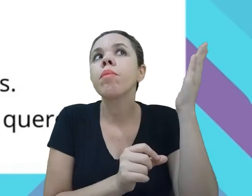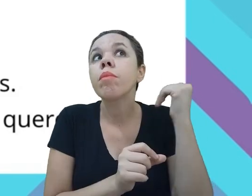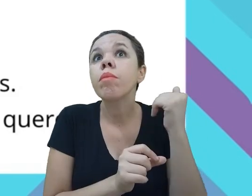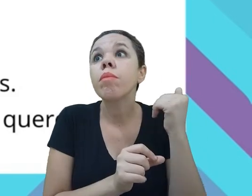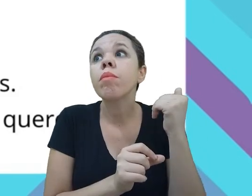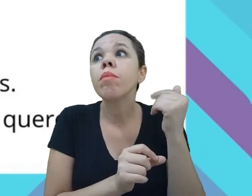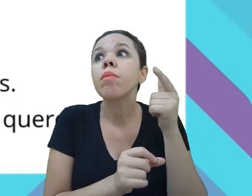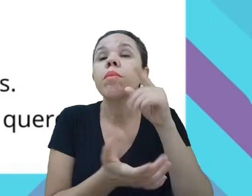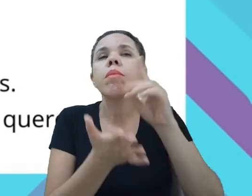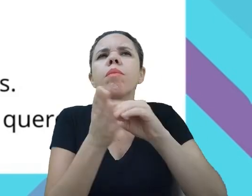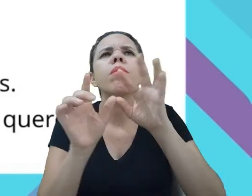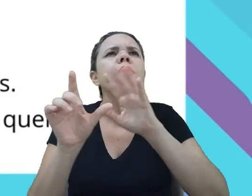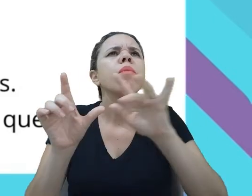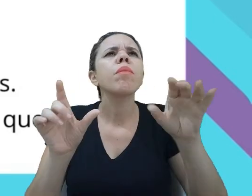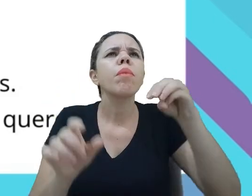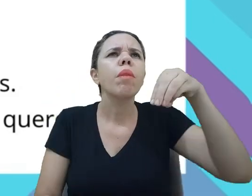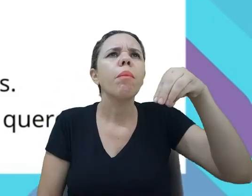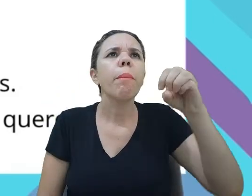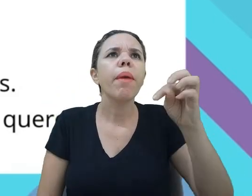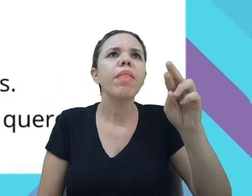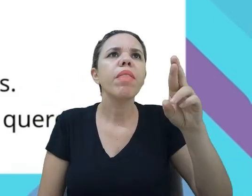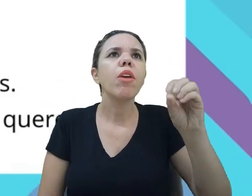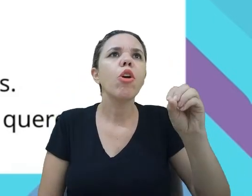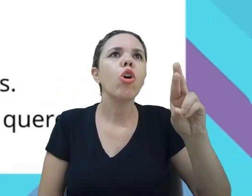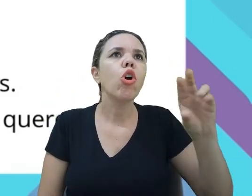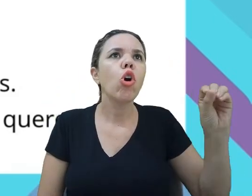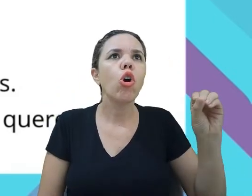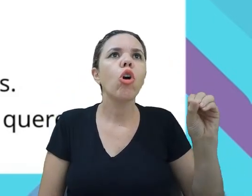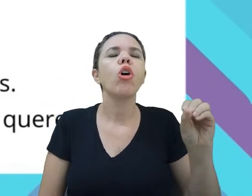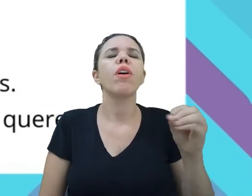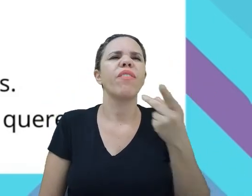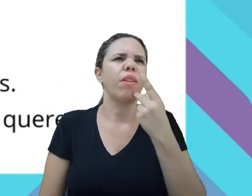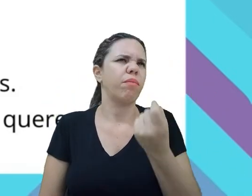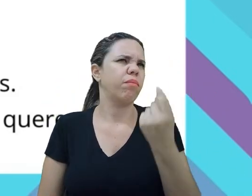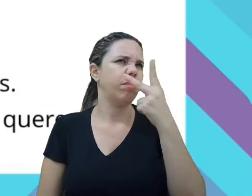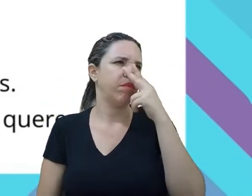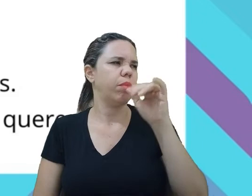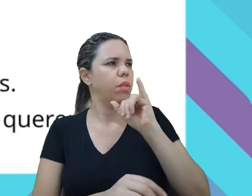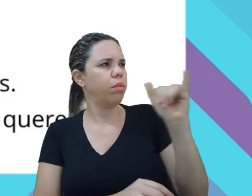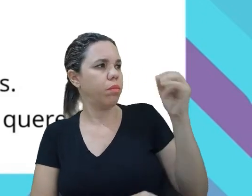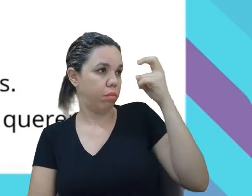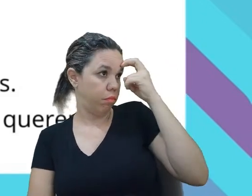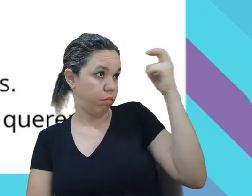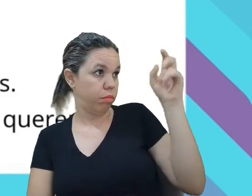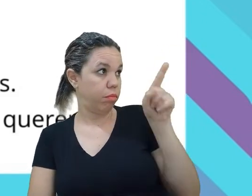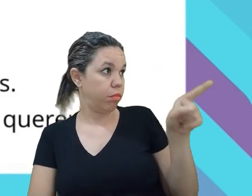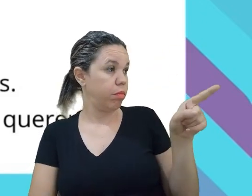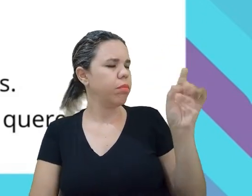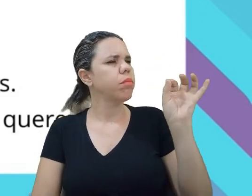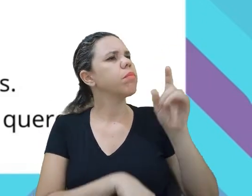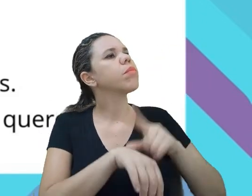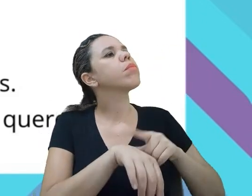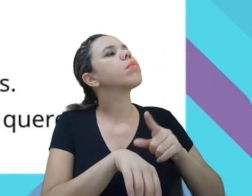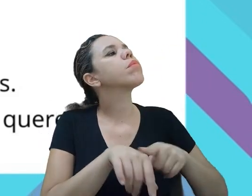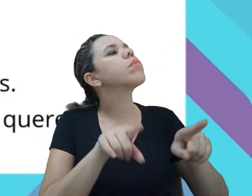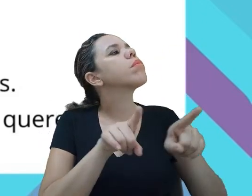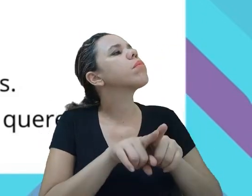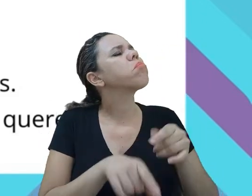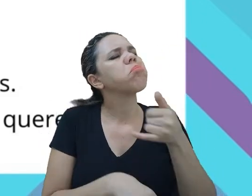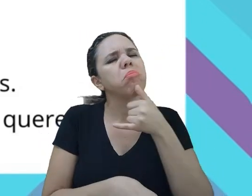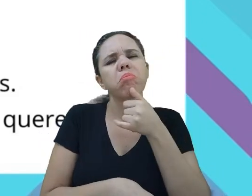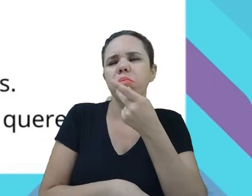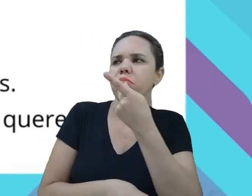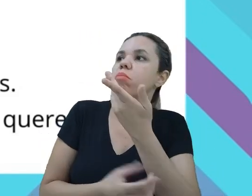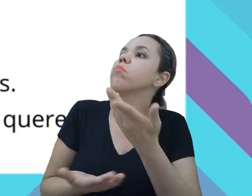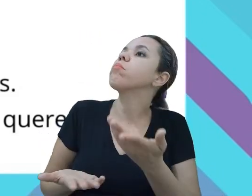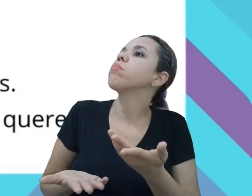do oral, do abandono. Tem uma outra fala também referente ao personagem Medo, que ele